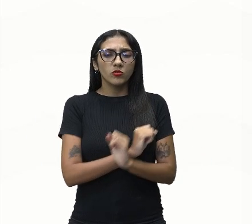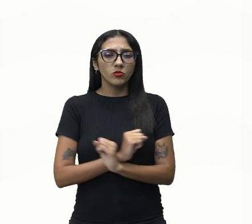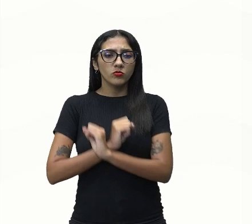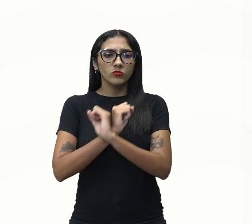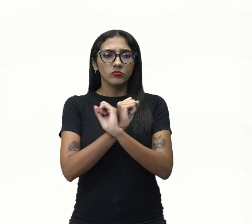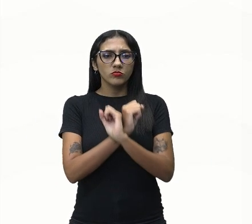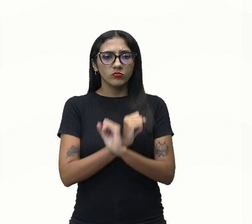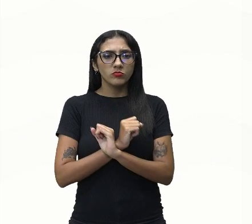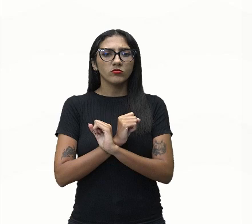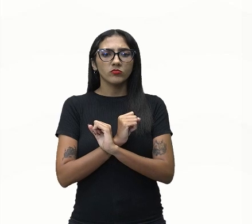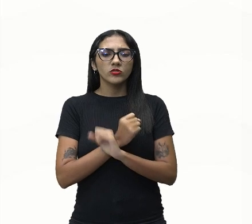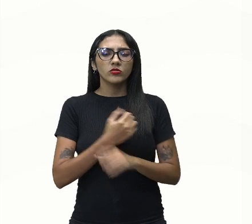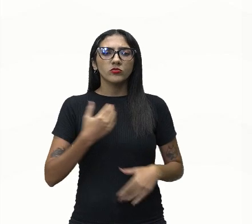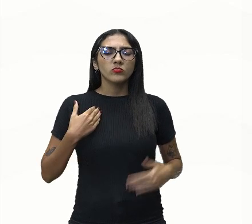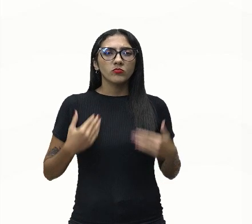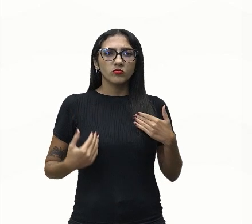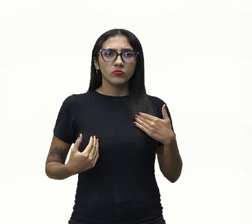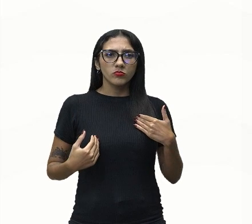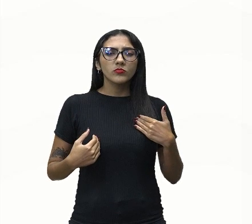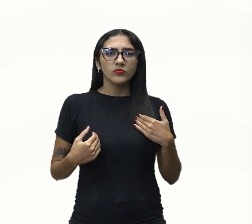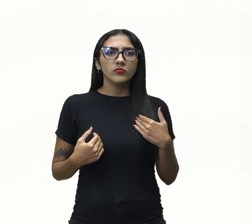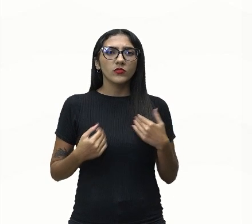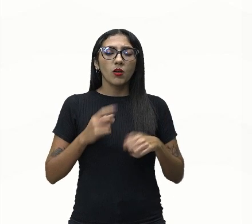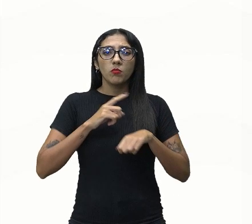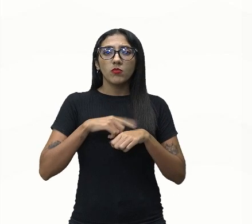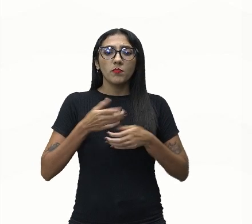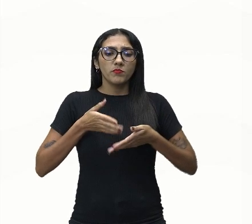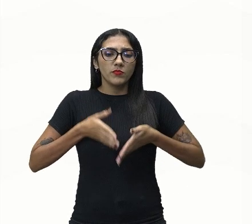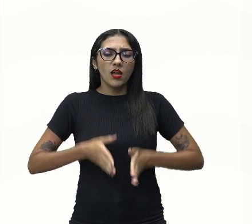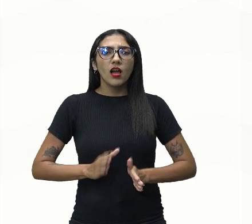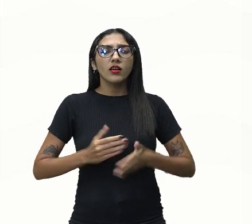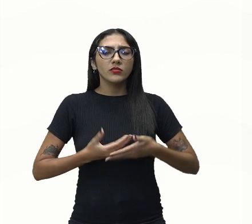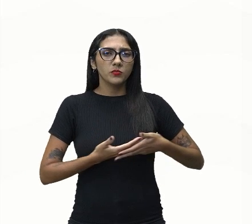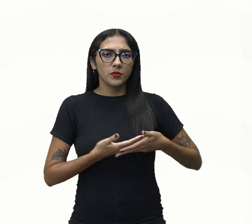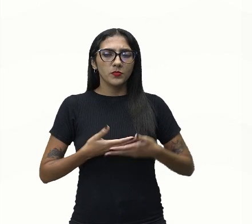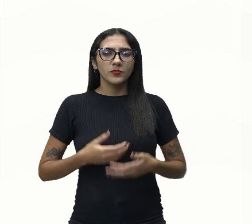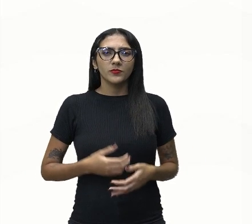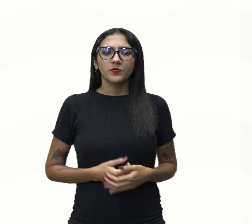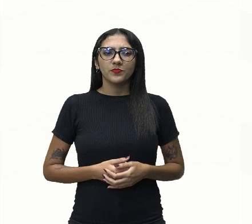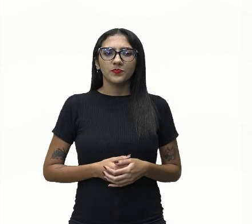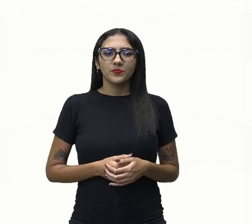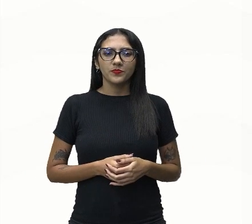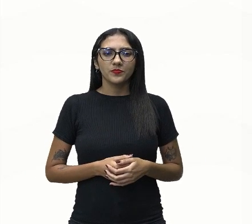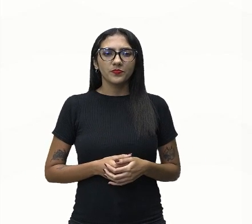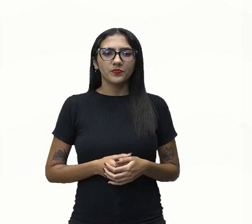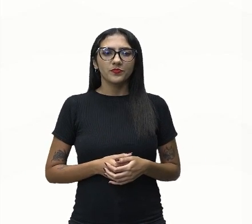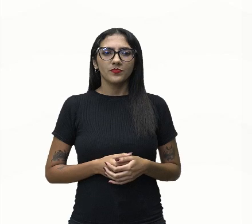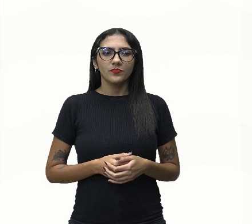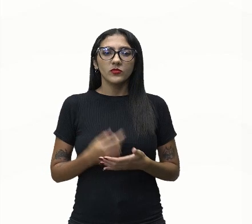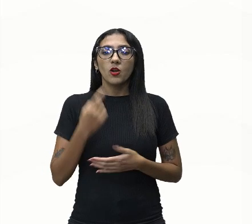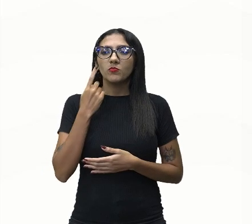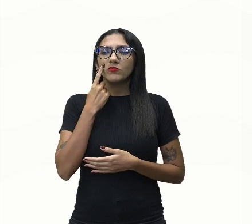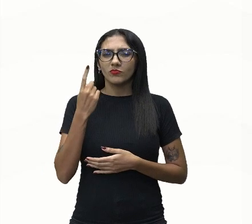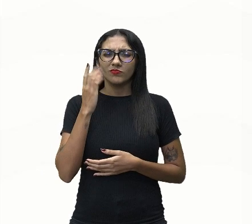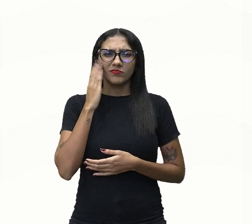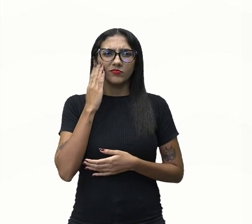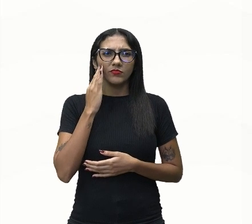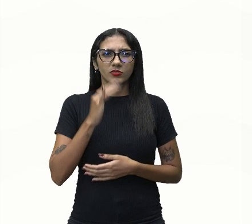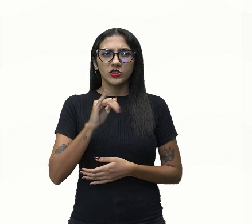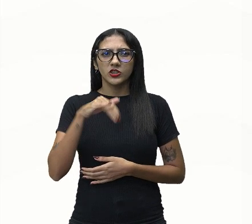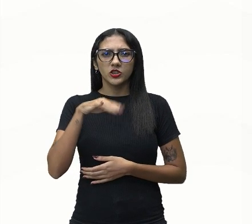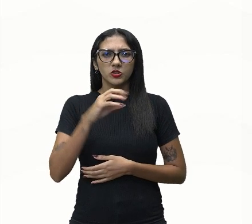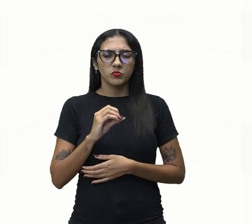organismo do recém-nascido contra infecções, né? Então, a gente tem aí a localização do timo,